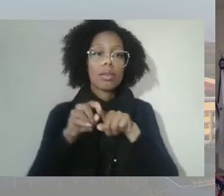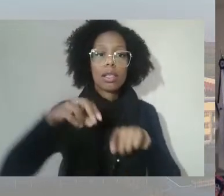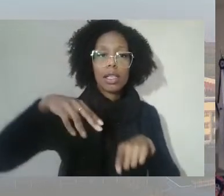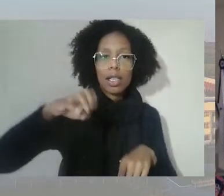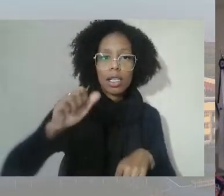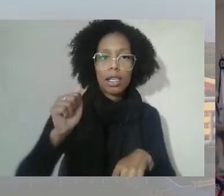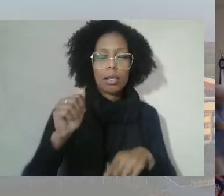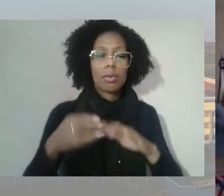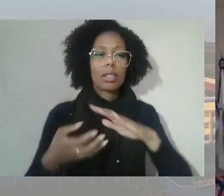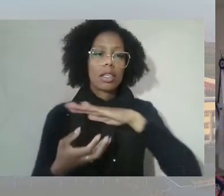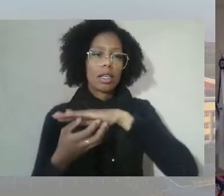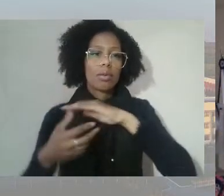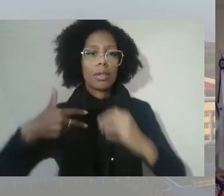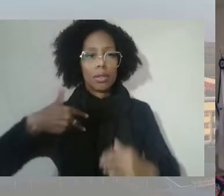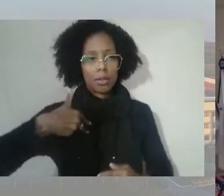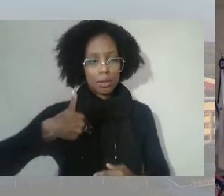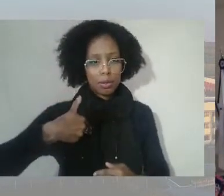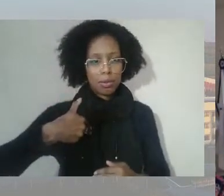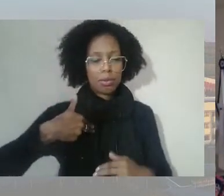São Borja,